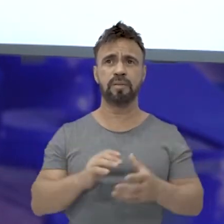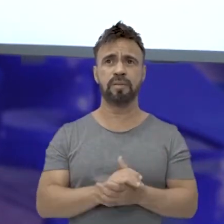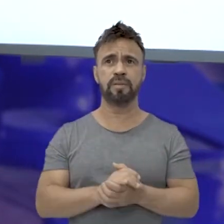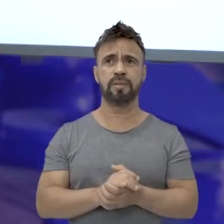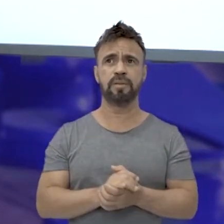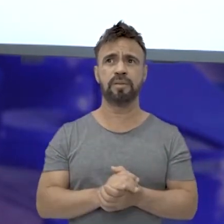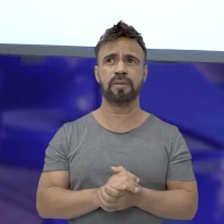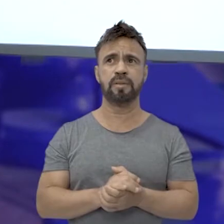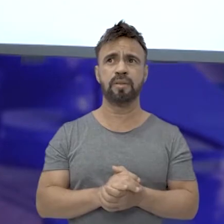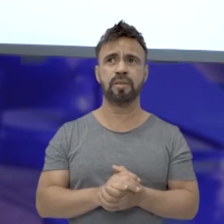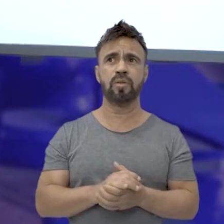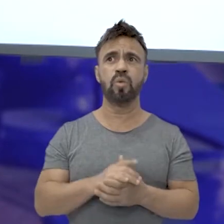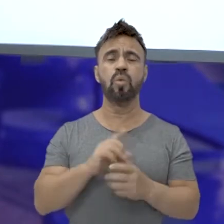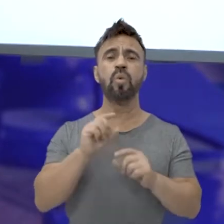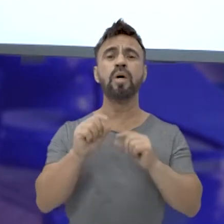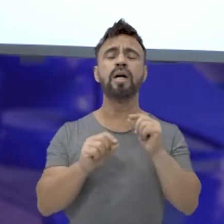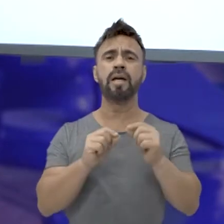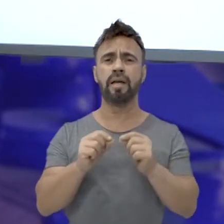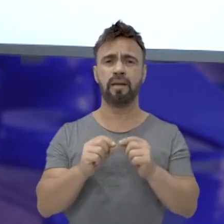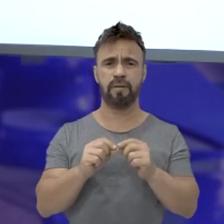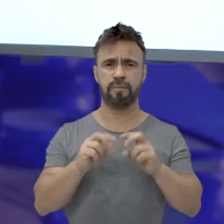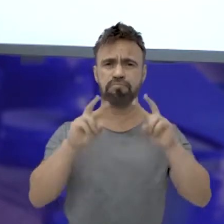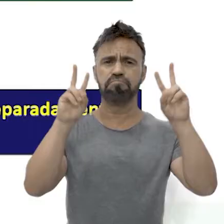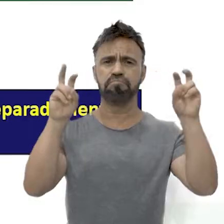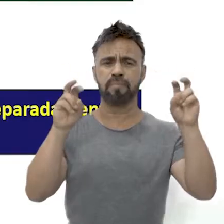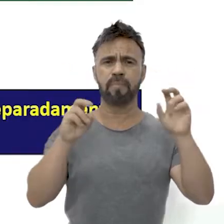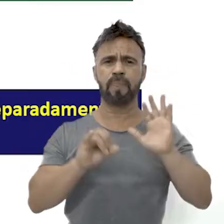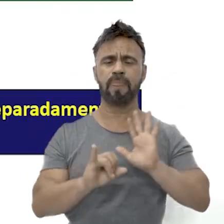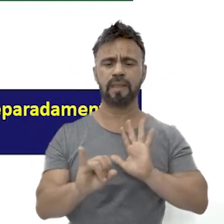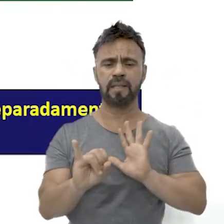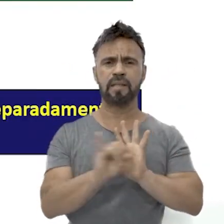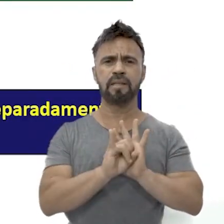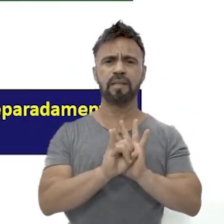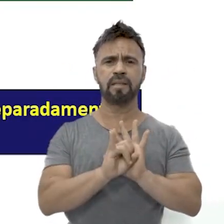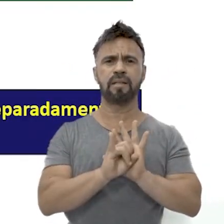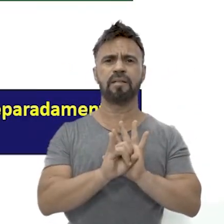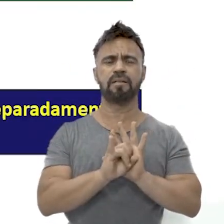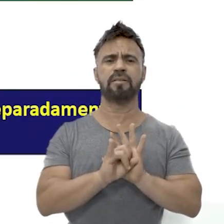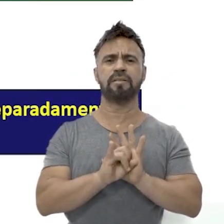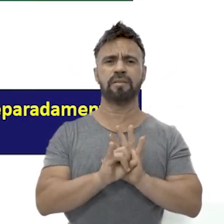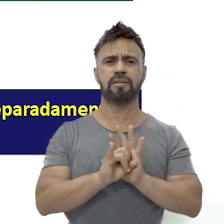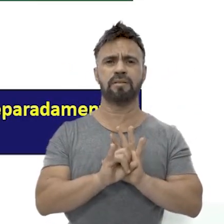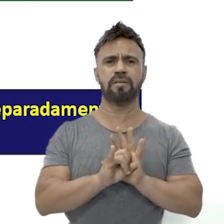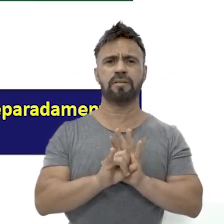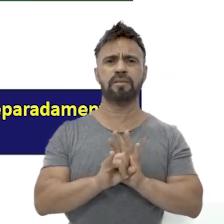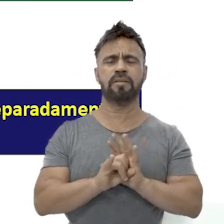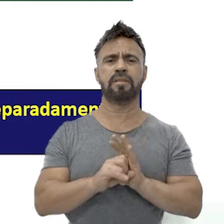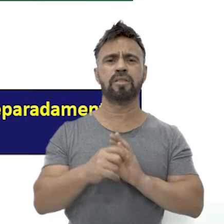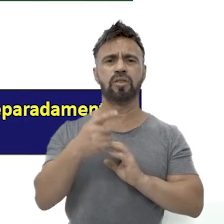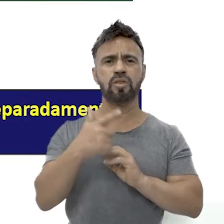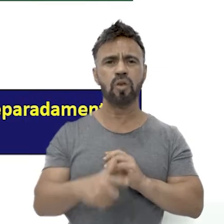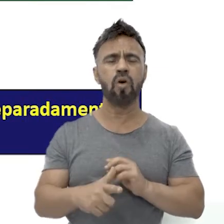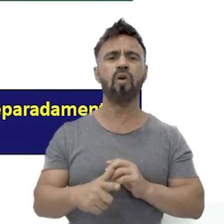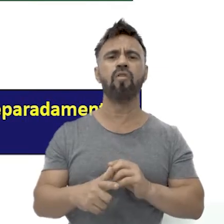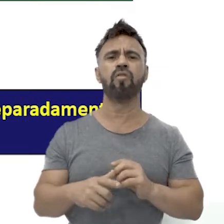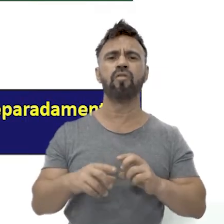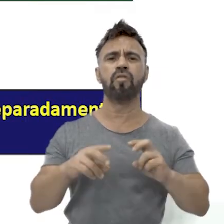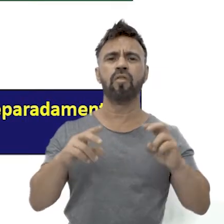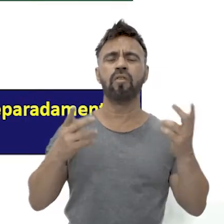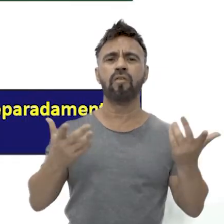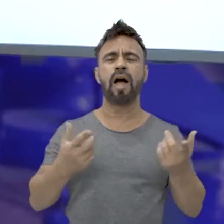diz respeito ao quê? A uma questão: mas o que é a identidade? Então aí mais uma vez a gente traz